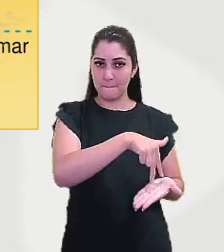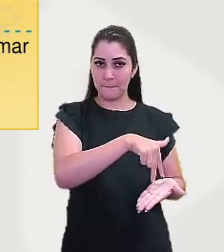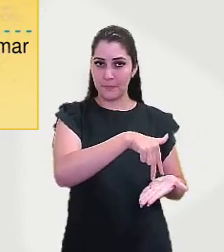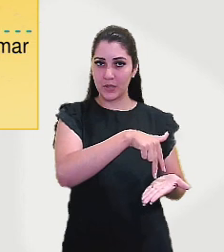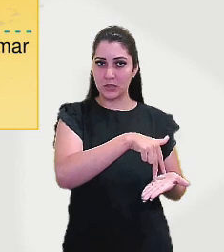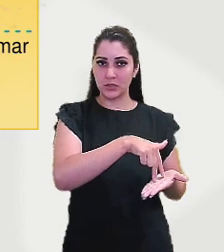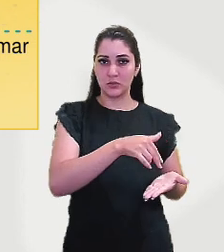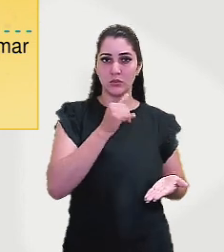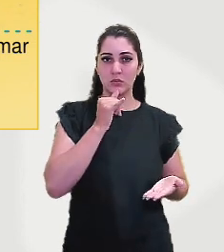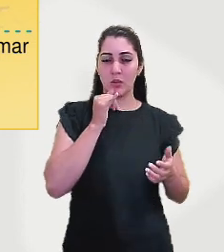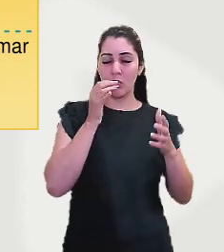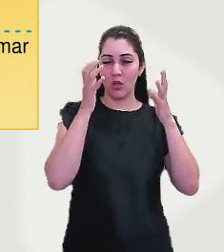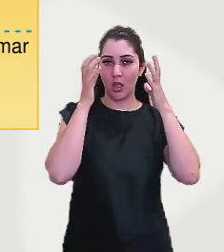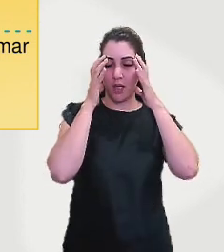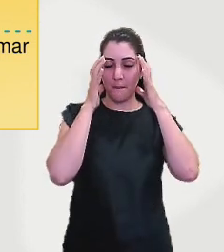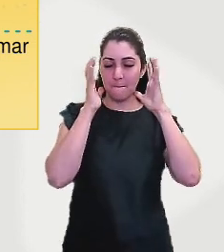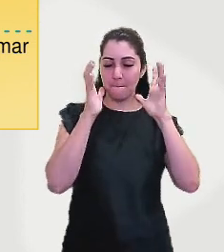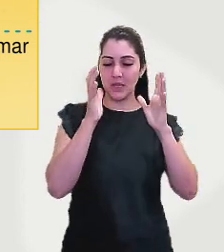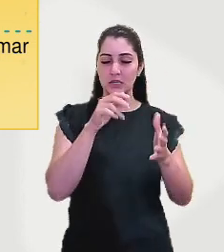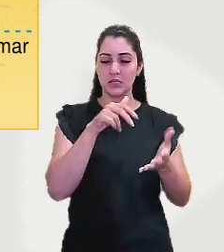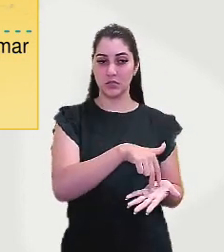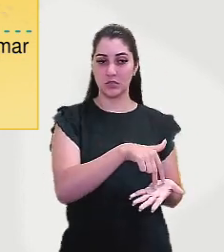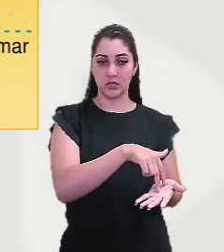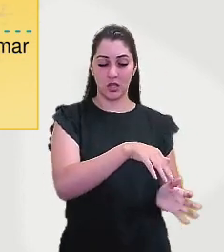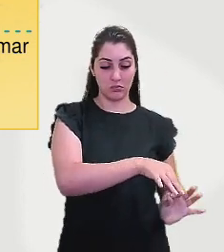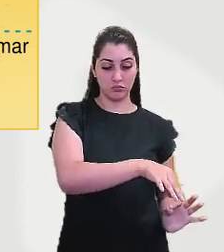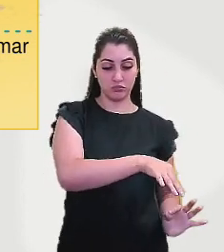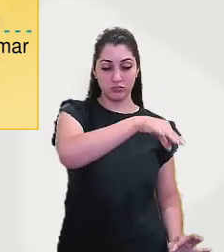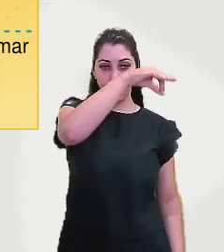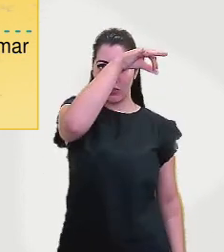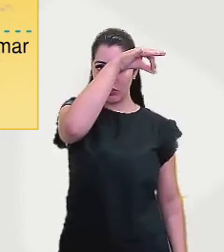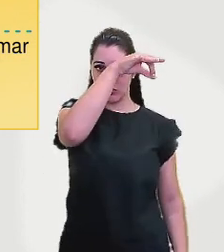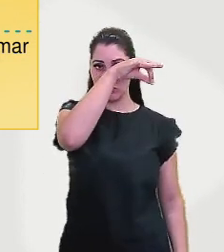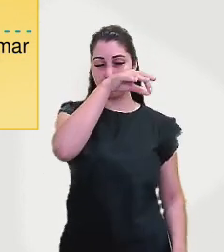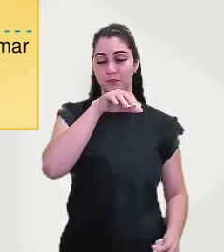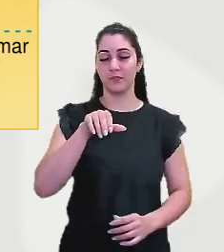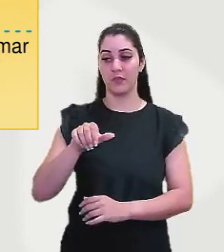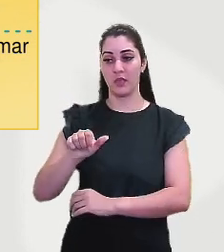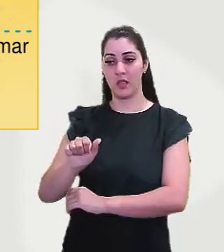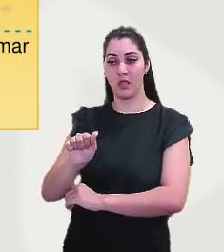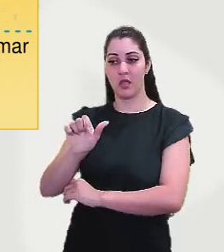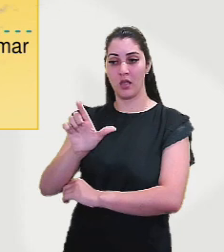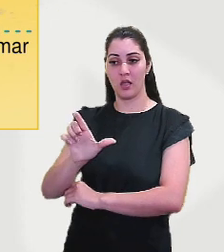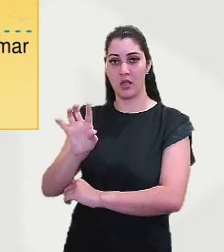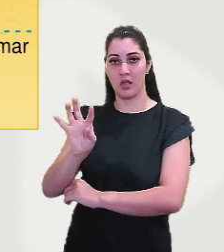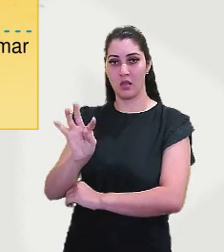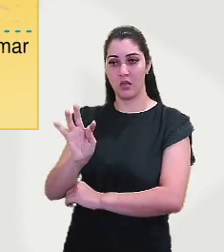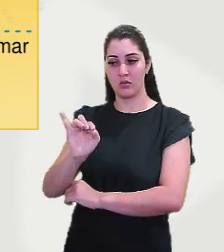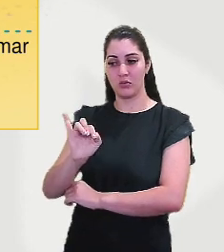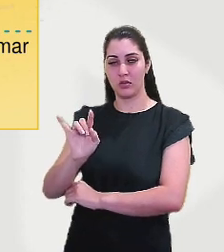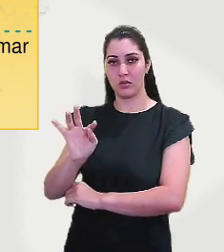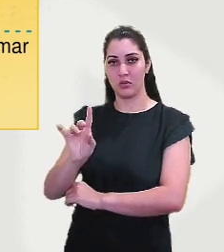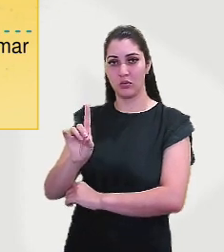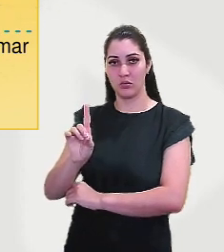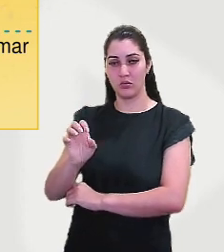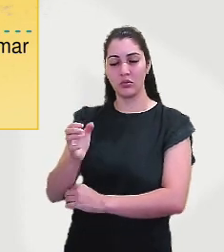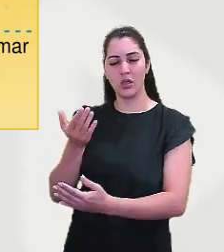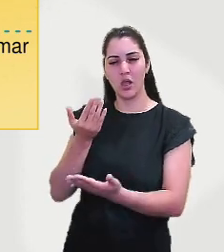minha cabeça, o topo da minha cabeça, ele mede a minha altura. E a altitude, ela está comparada, sempre